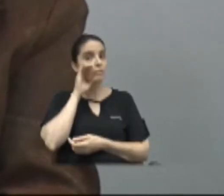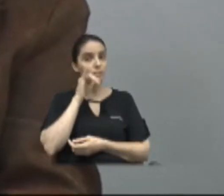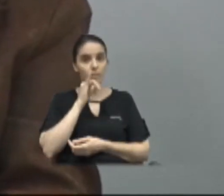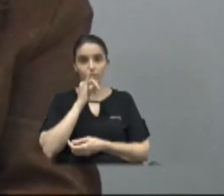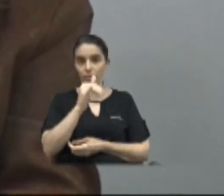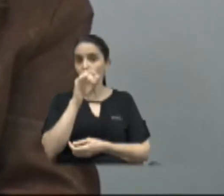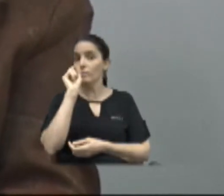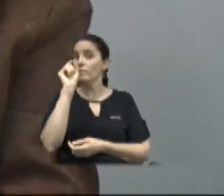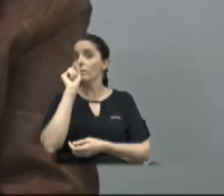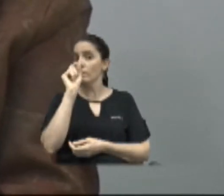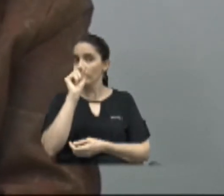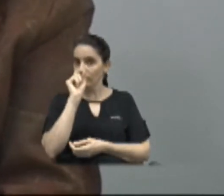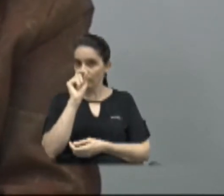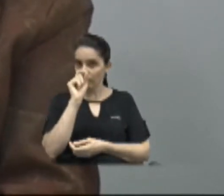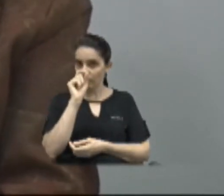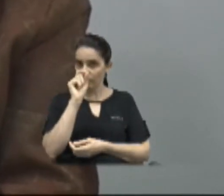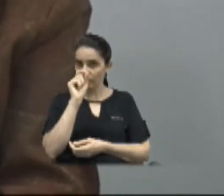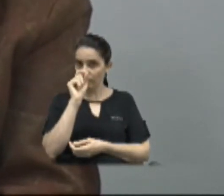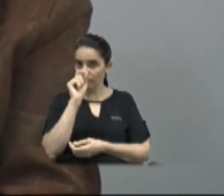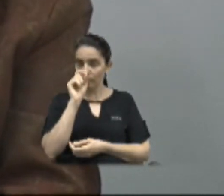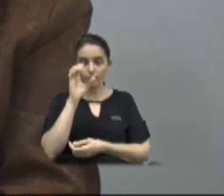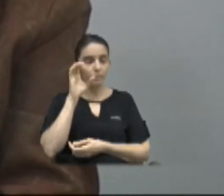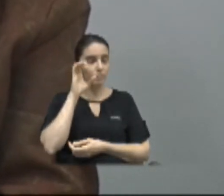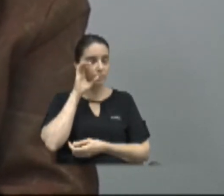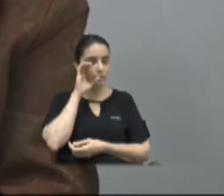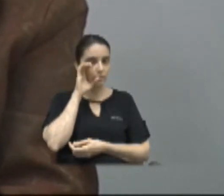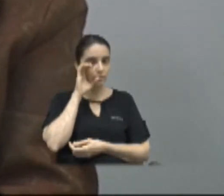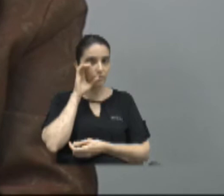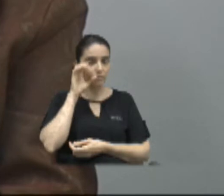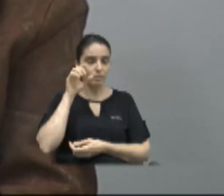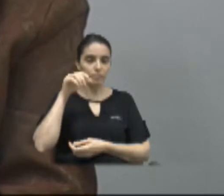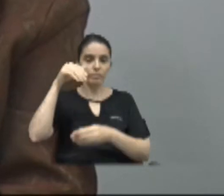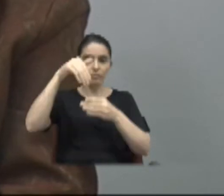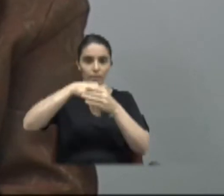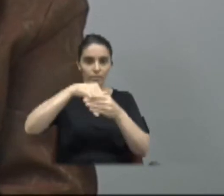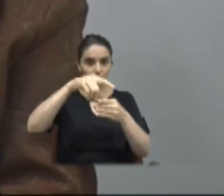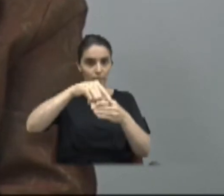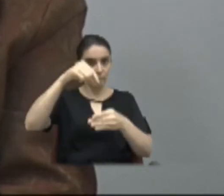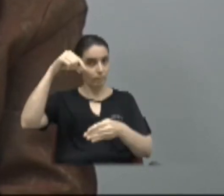aqui. Eu e todos nós fomos eleitos